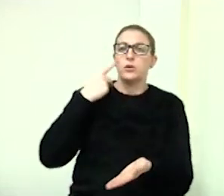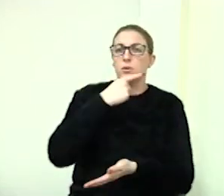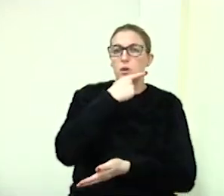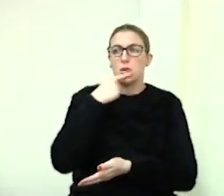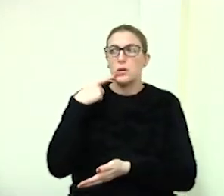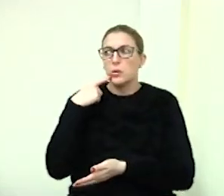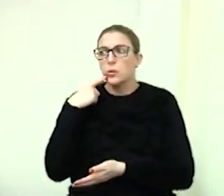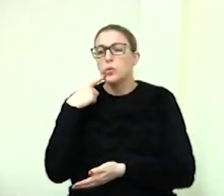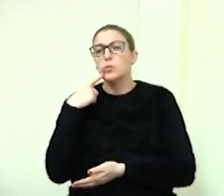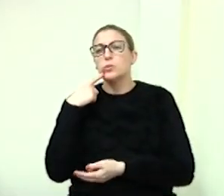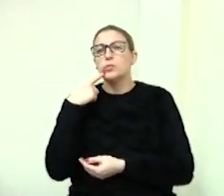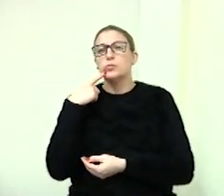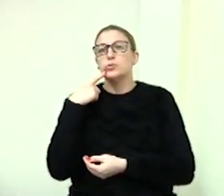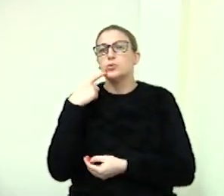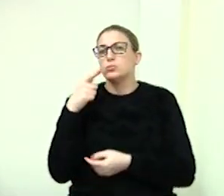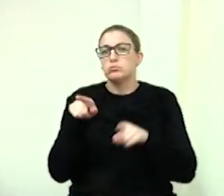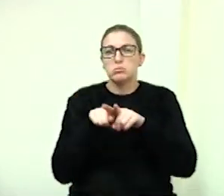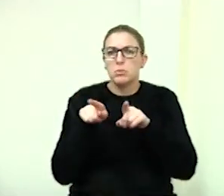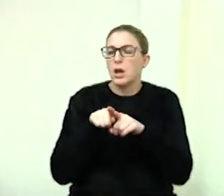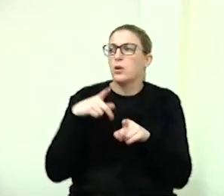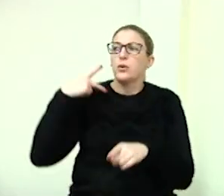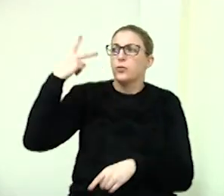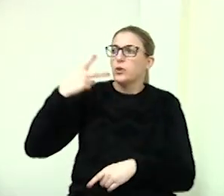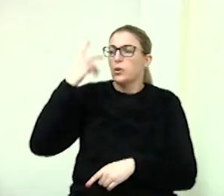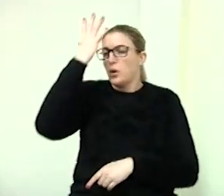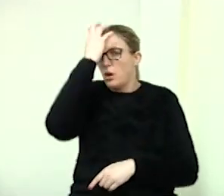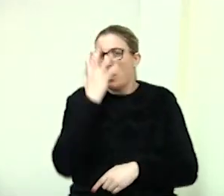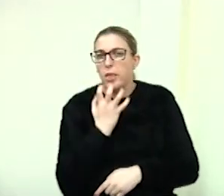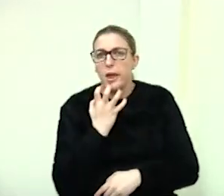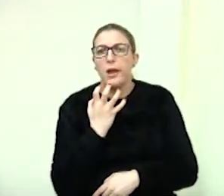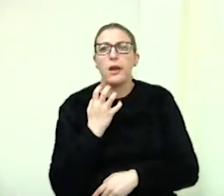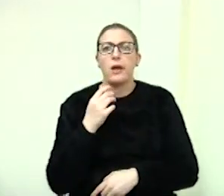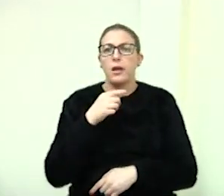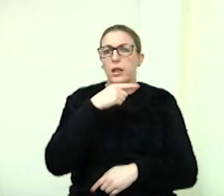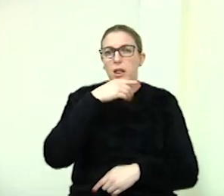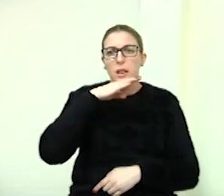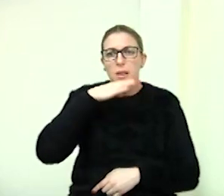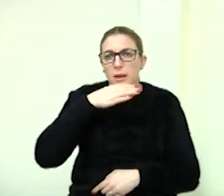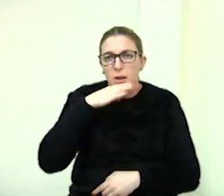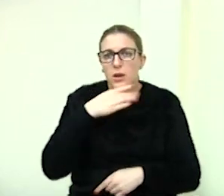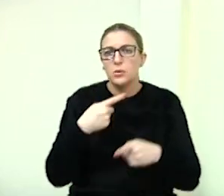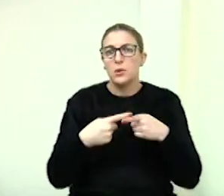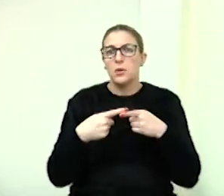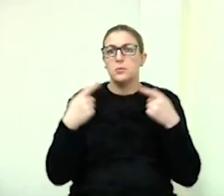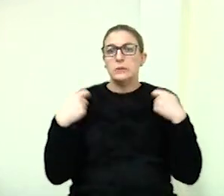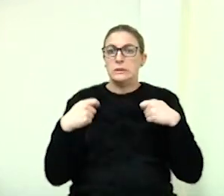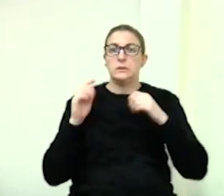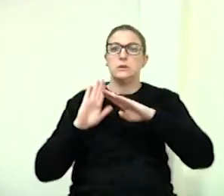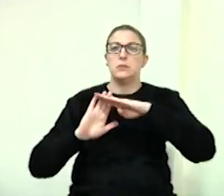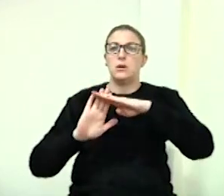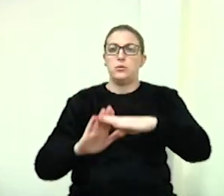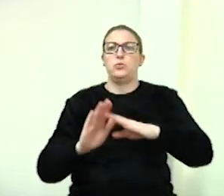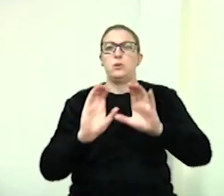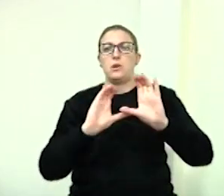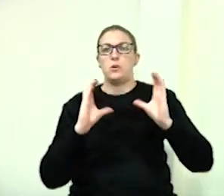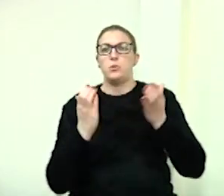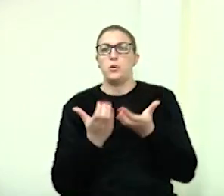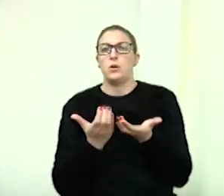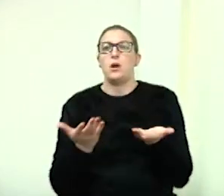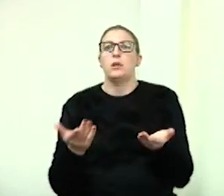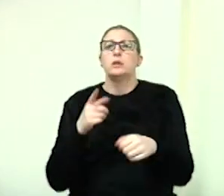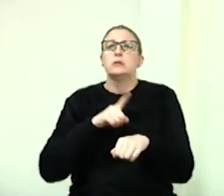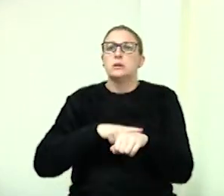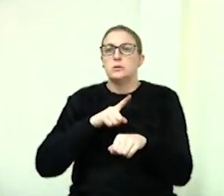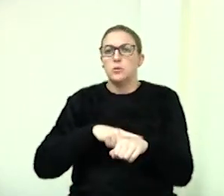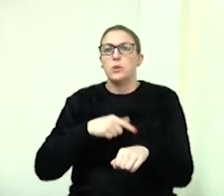vereador Mantovani, do vereador André, do vereador Leandro, porque a gente precisa realmente ajudar a nossa comunidade. Então, nesse momento, eu digo